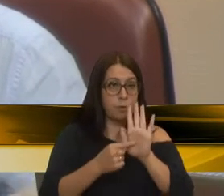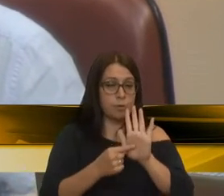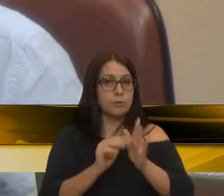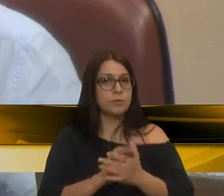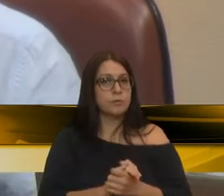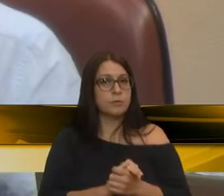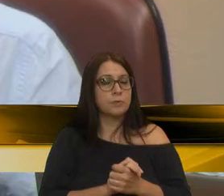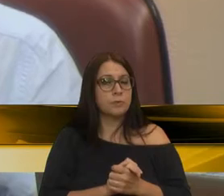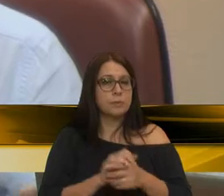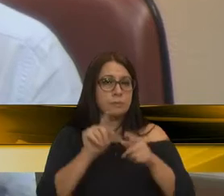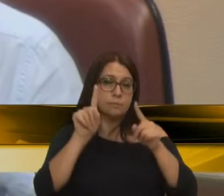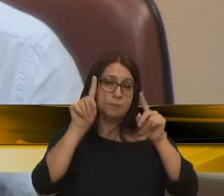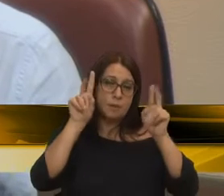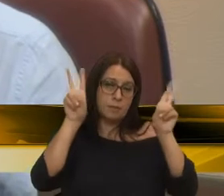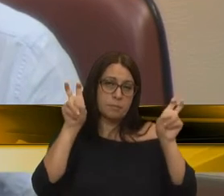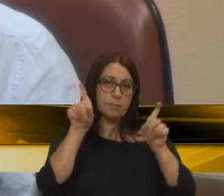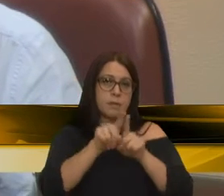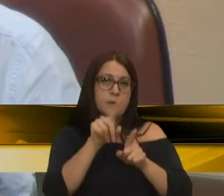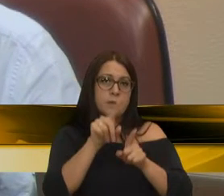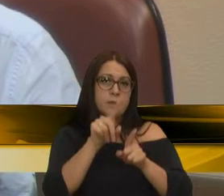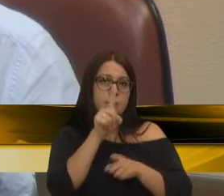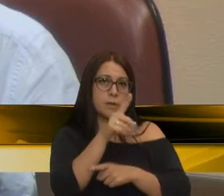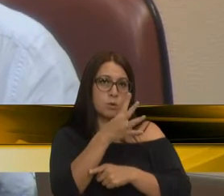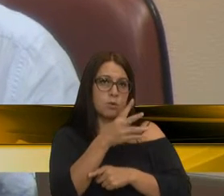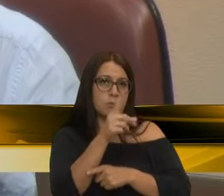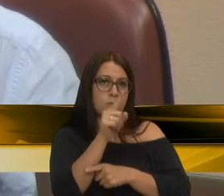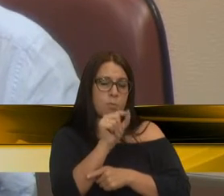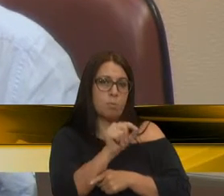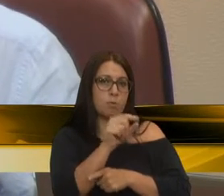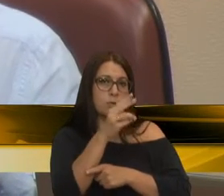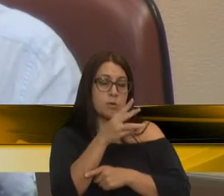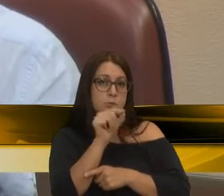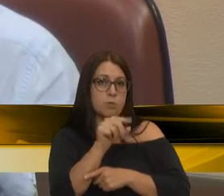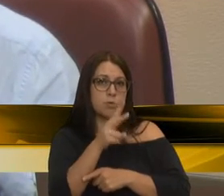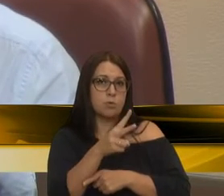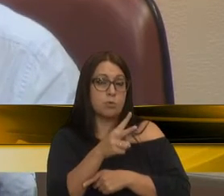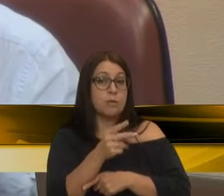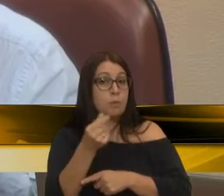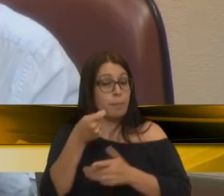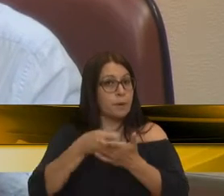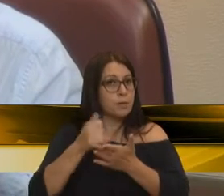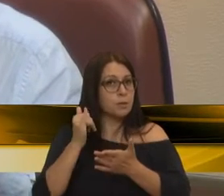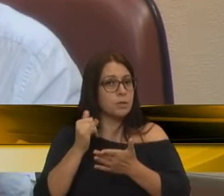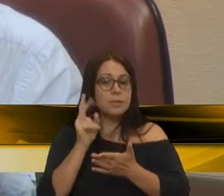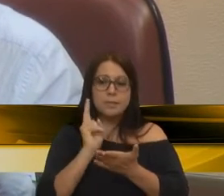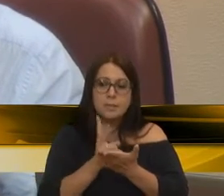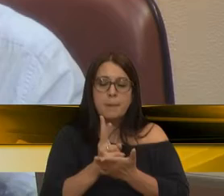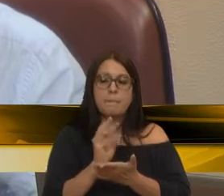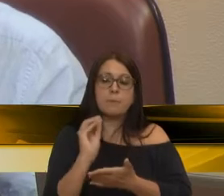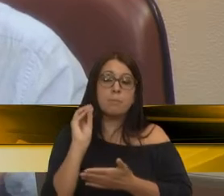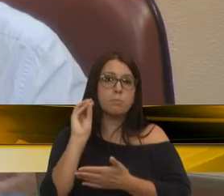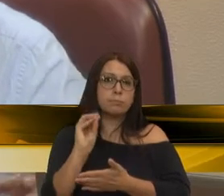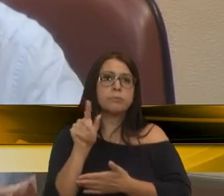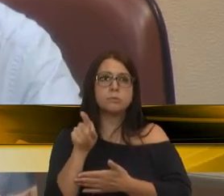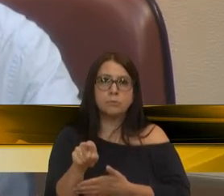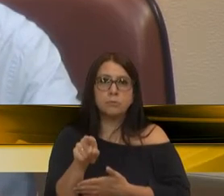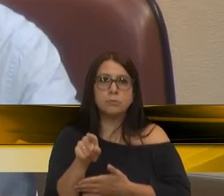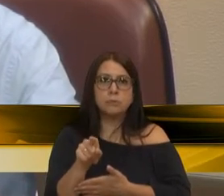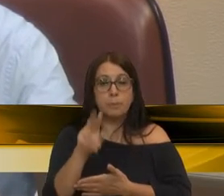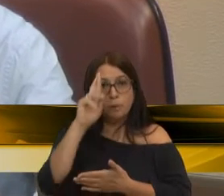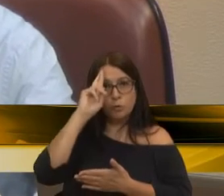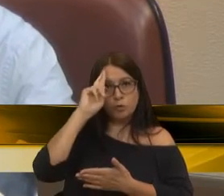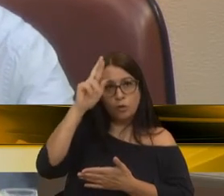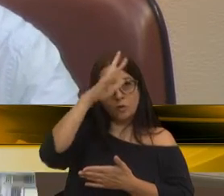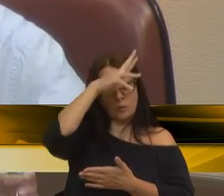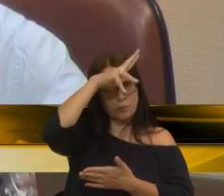abre aspas 14.3 ponto 2 a tarifa será sempre fixada pelo chefe